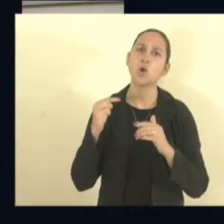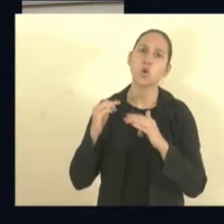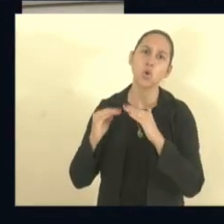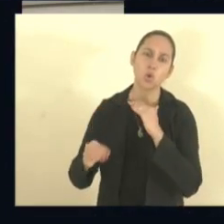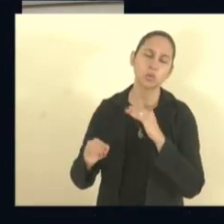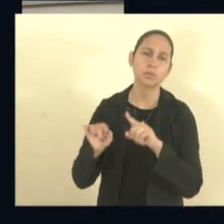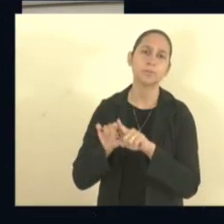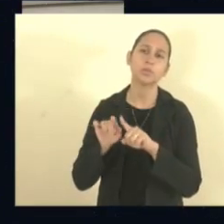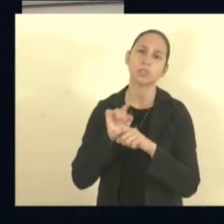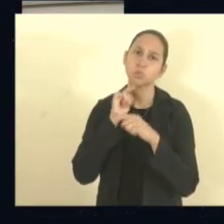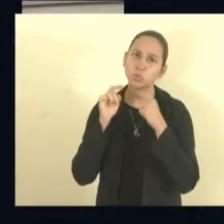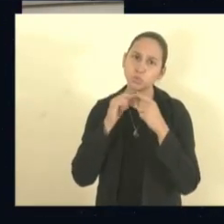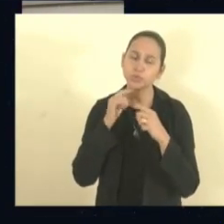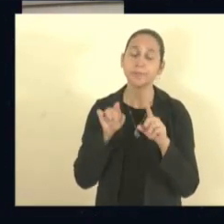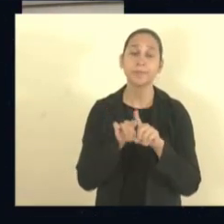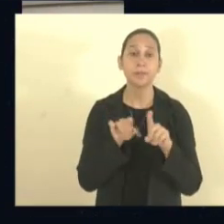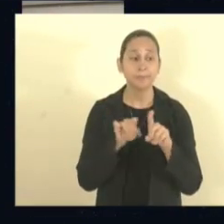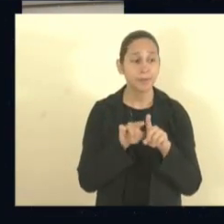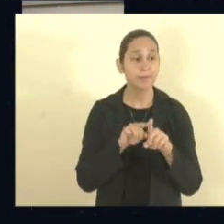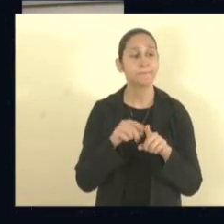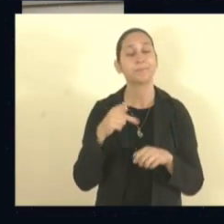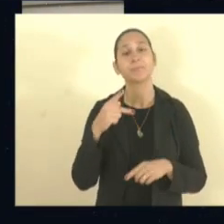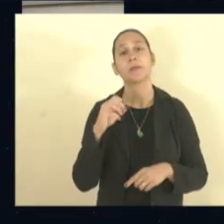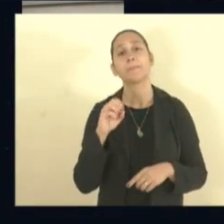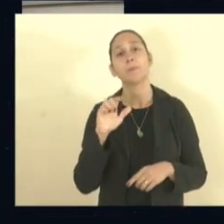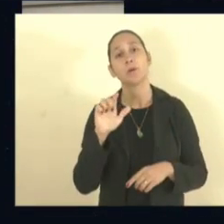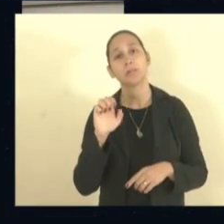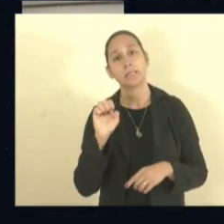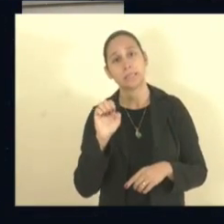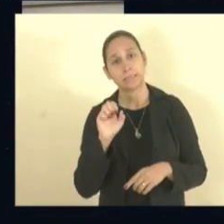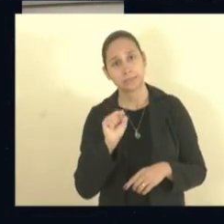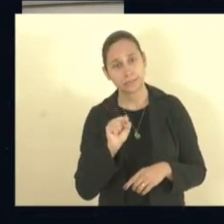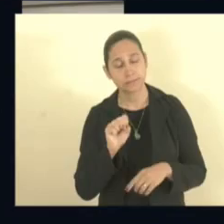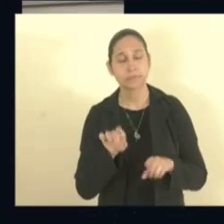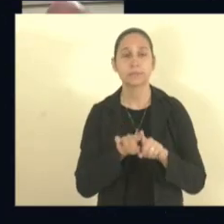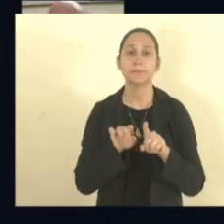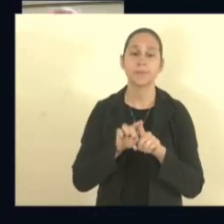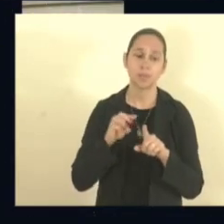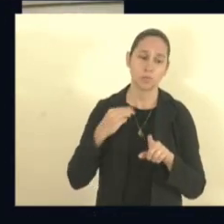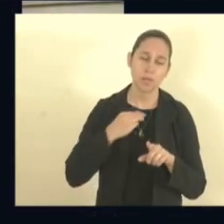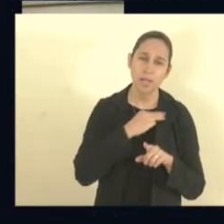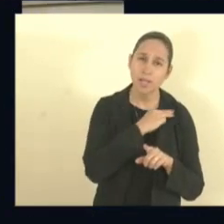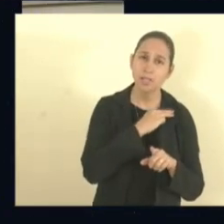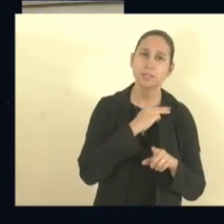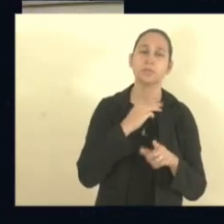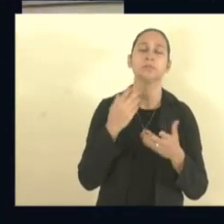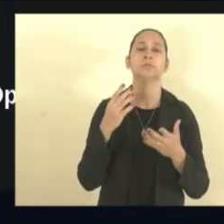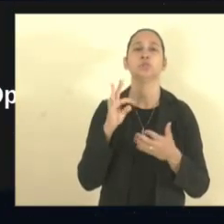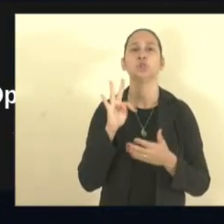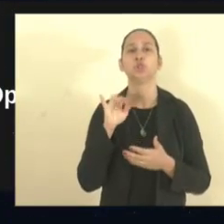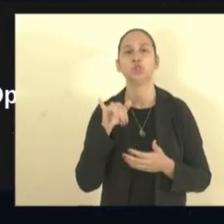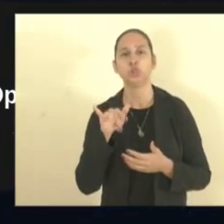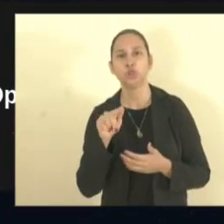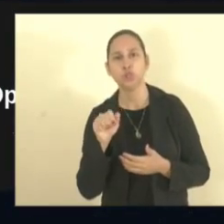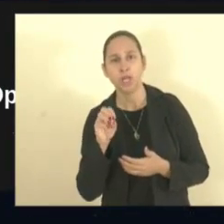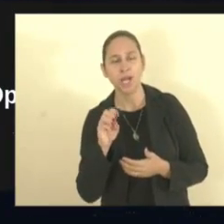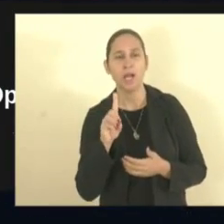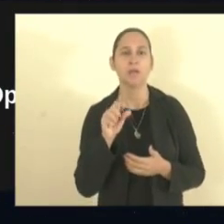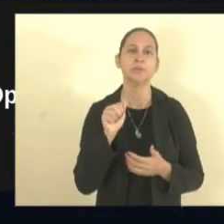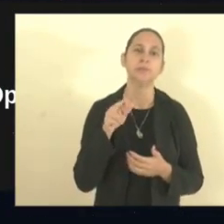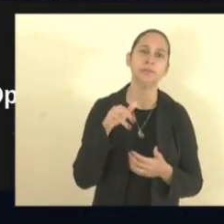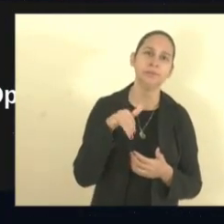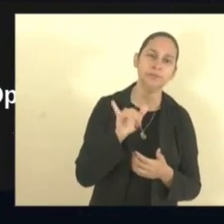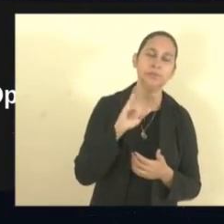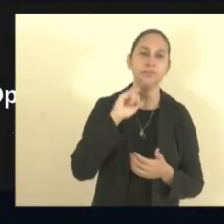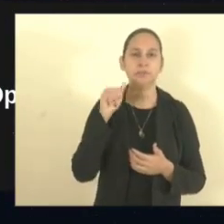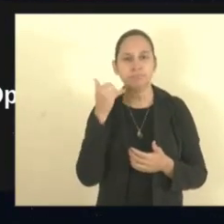dúvidas. Deputado Calegari, deputado Lucas Polese, né, deputado Coronel Wellington, deputado Thiago, deputado Dari, deputado Janete e outros deputados